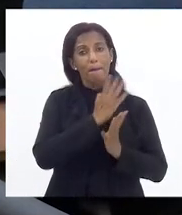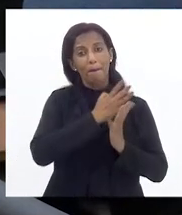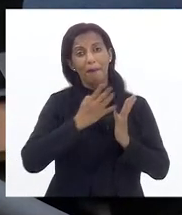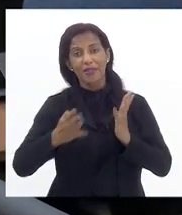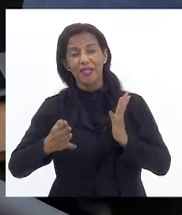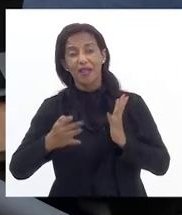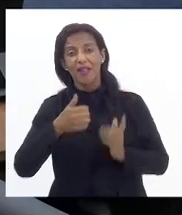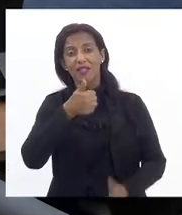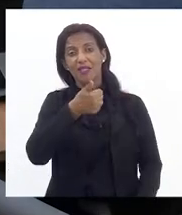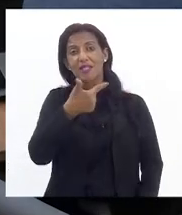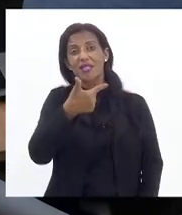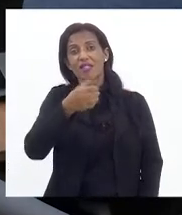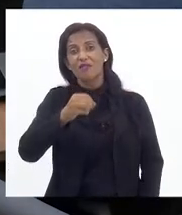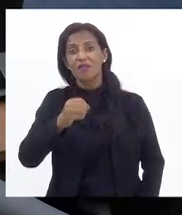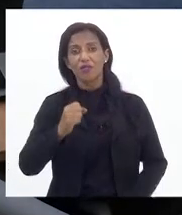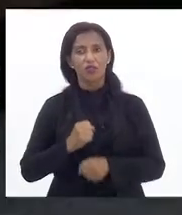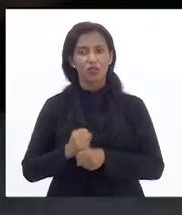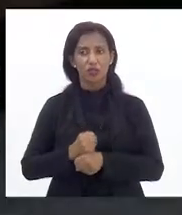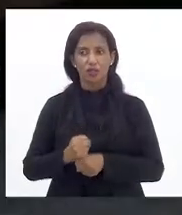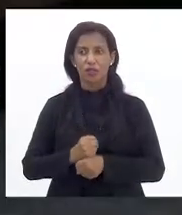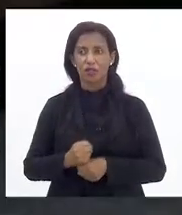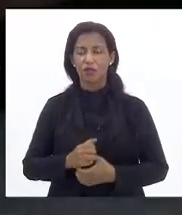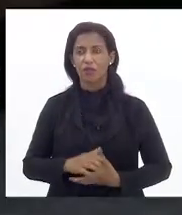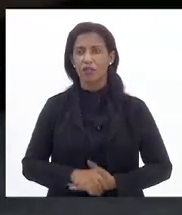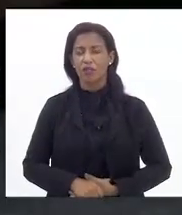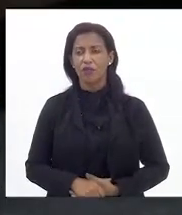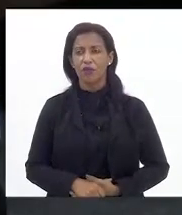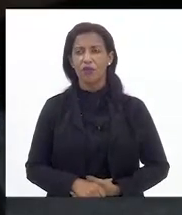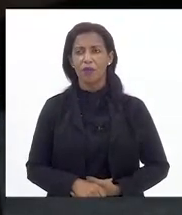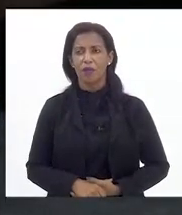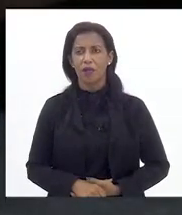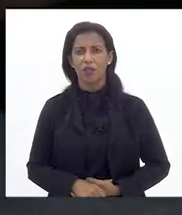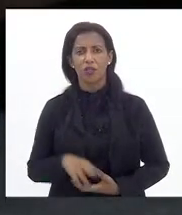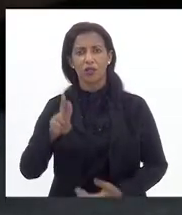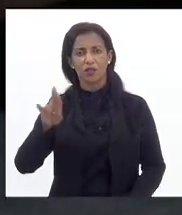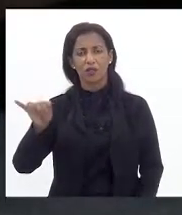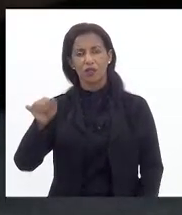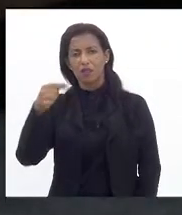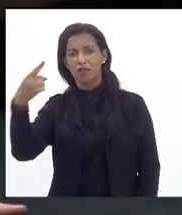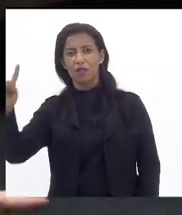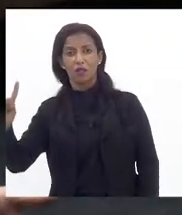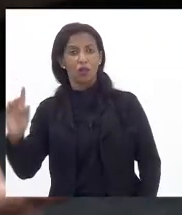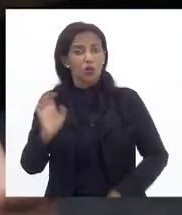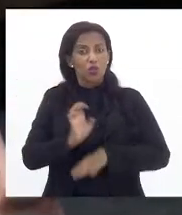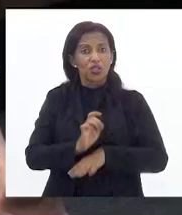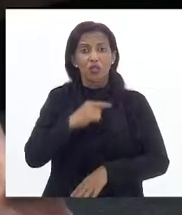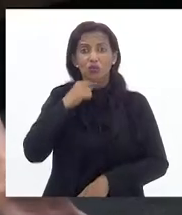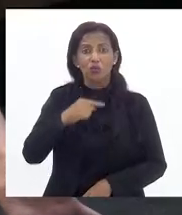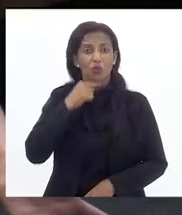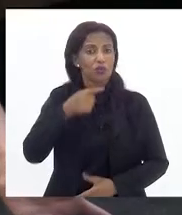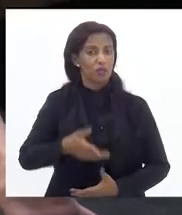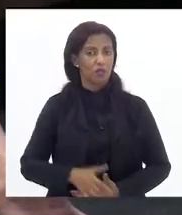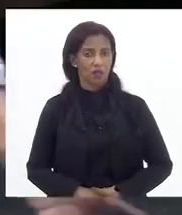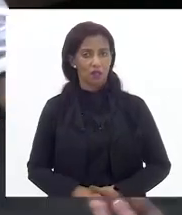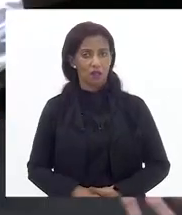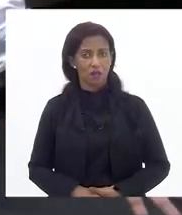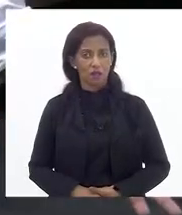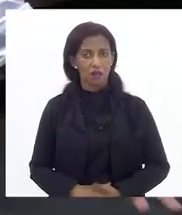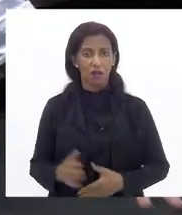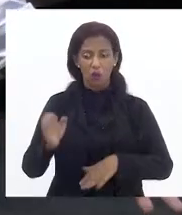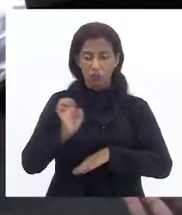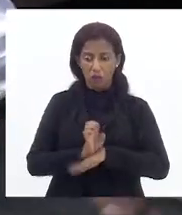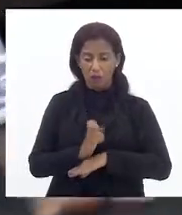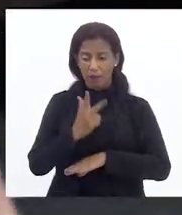em 120 anos sem eu te 20 anos com união o estado não consegue o